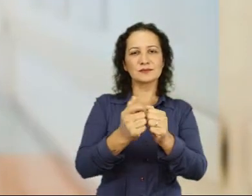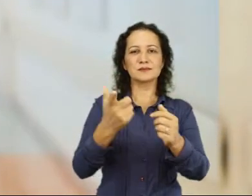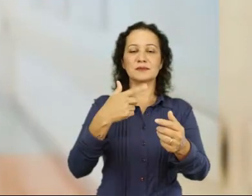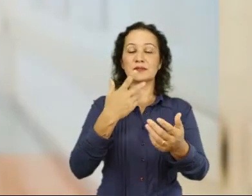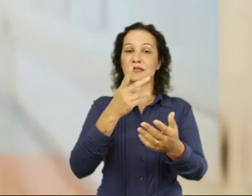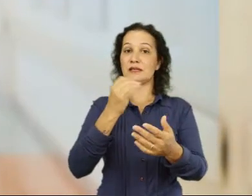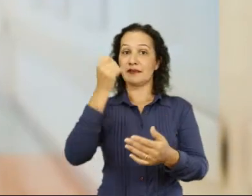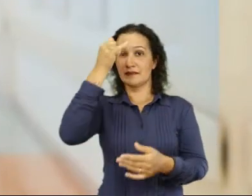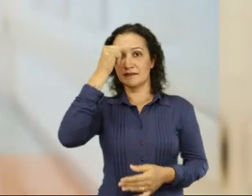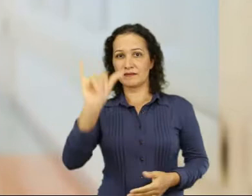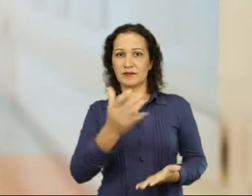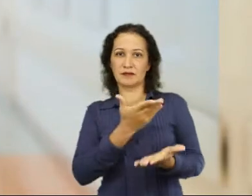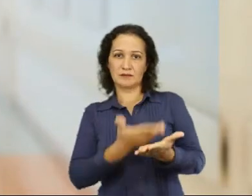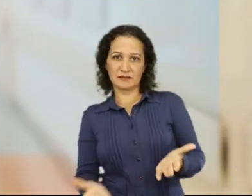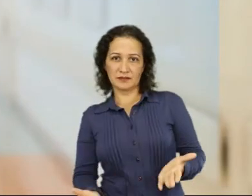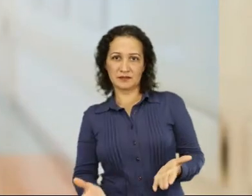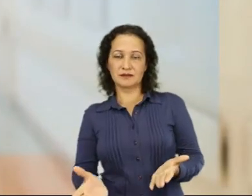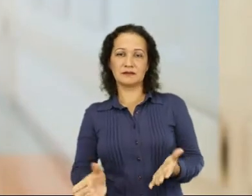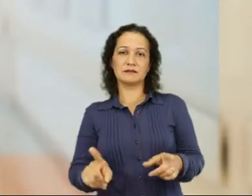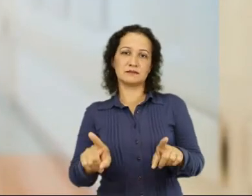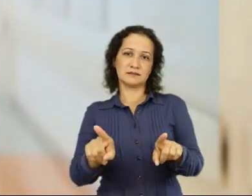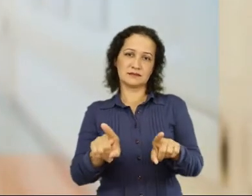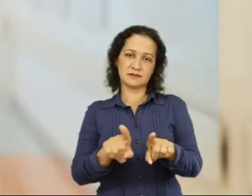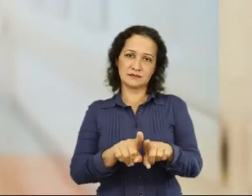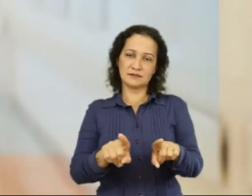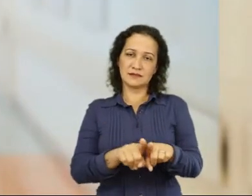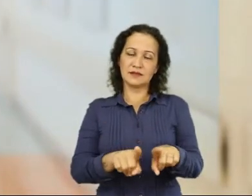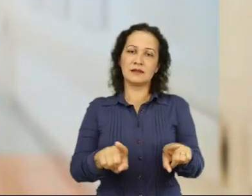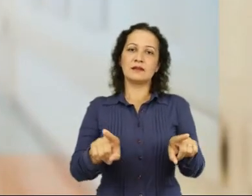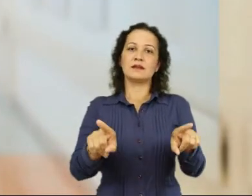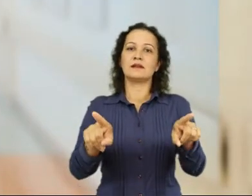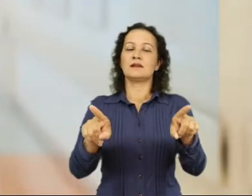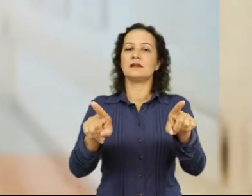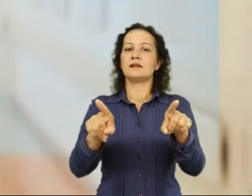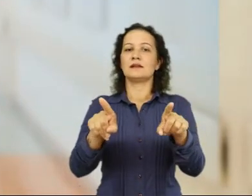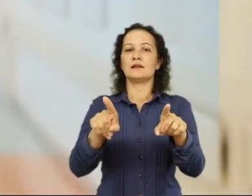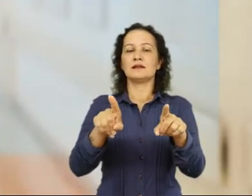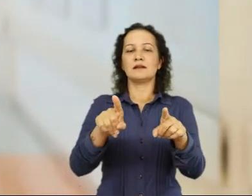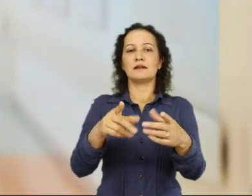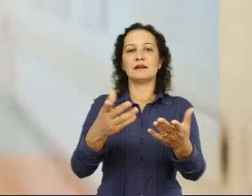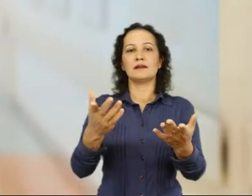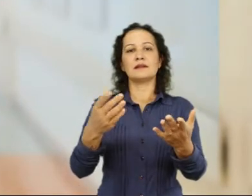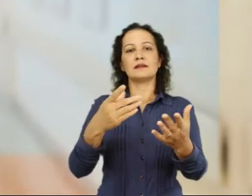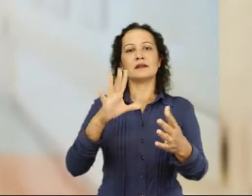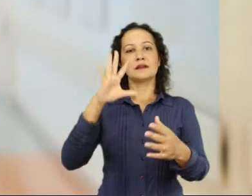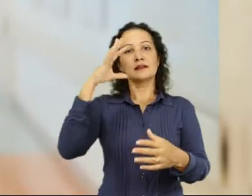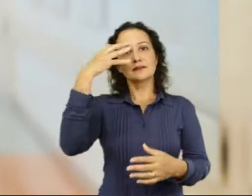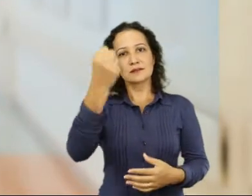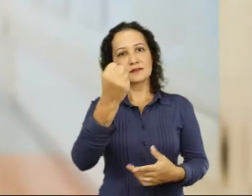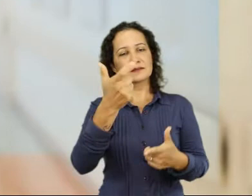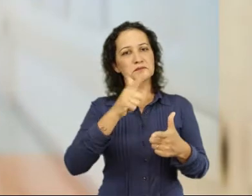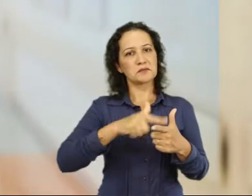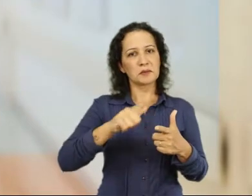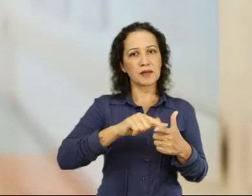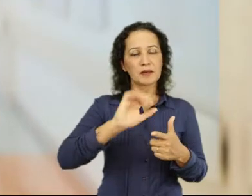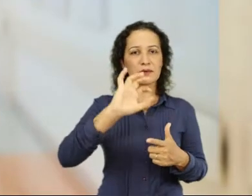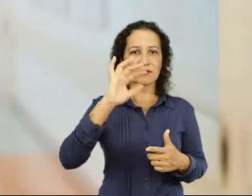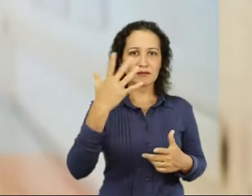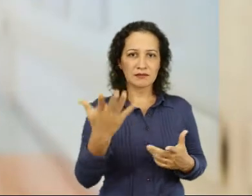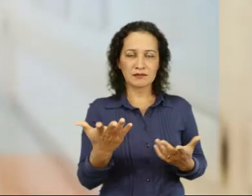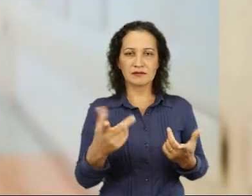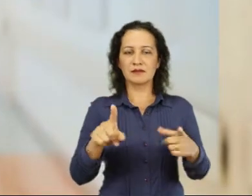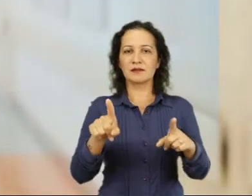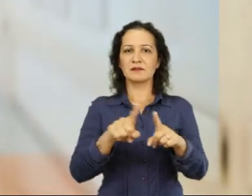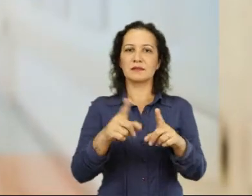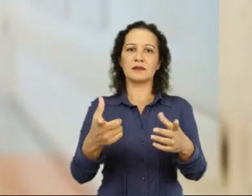as perdas de imunobiológicos, conhecer também as estratégias para a solução de problemas, prevenir também situações